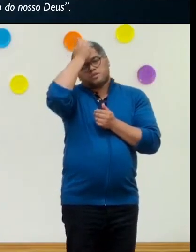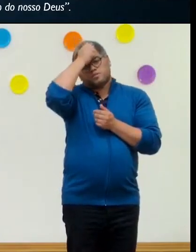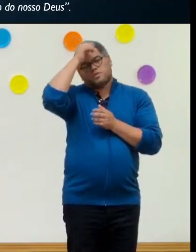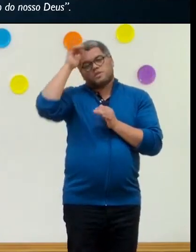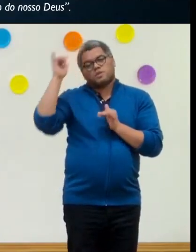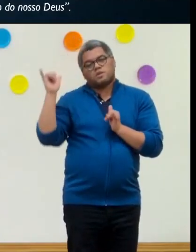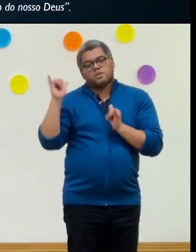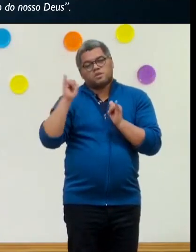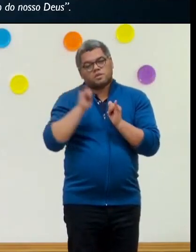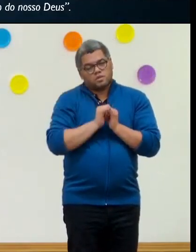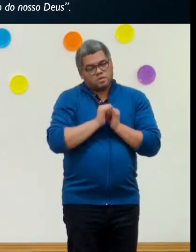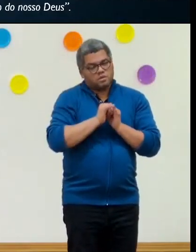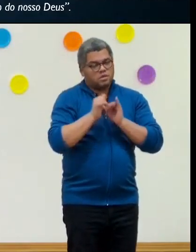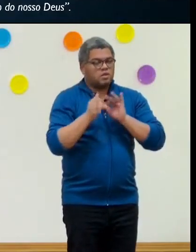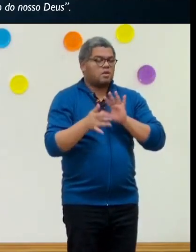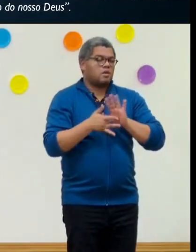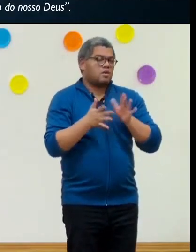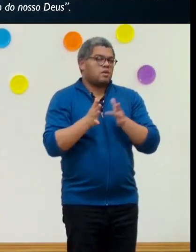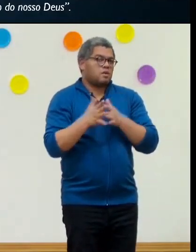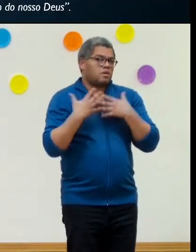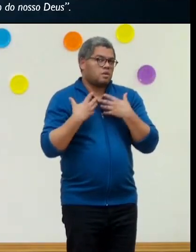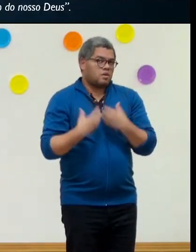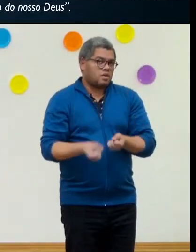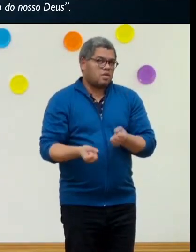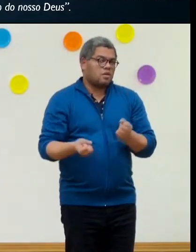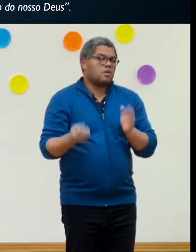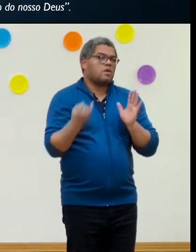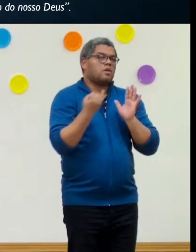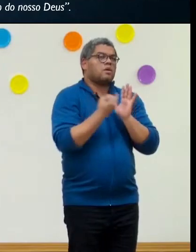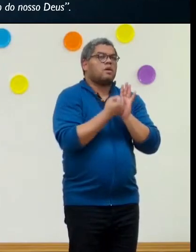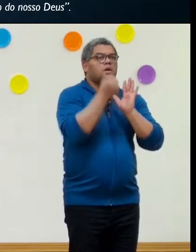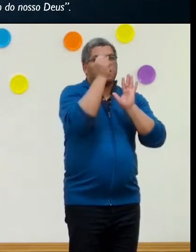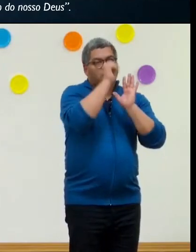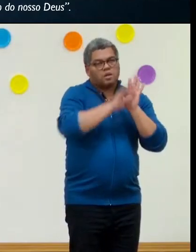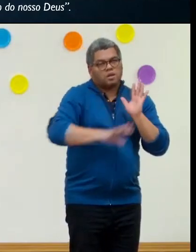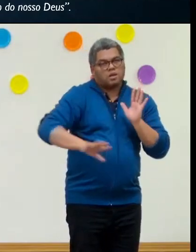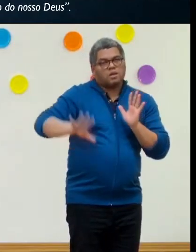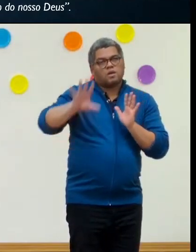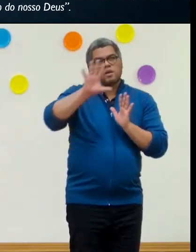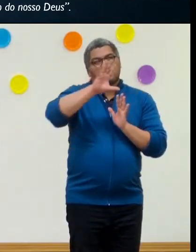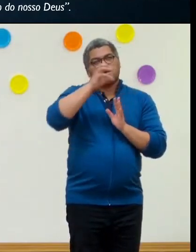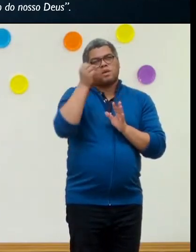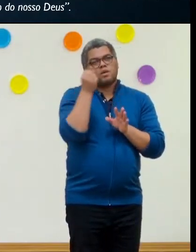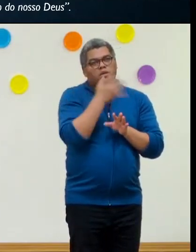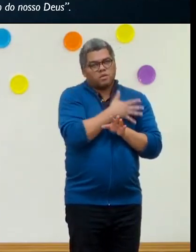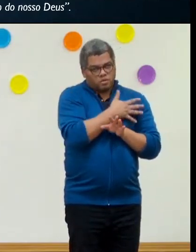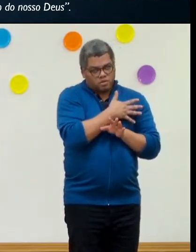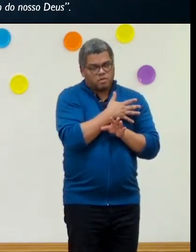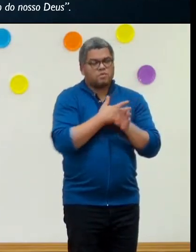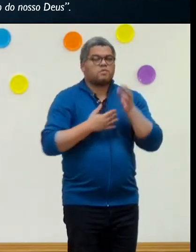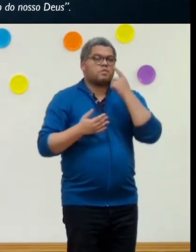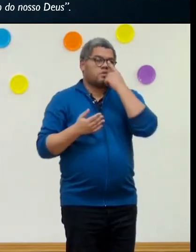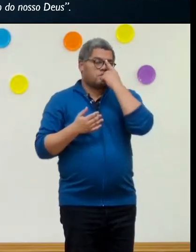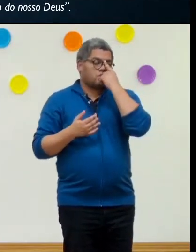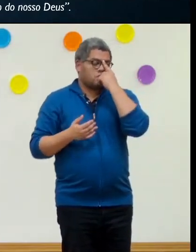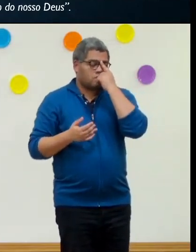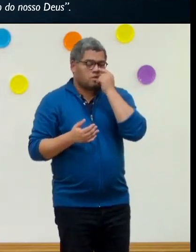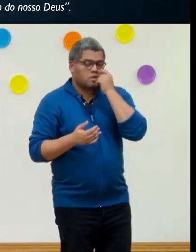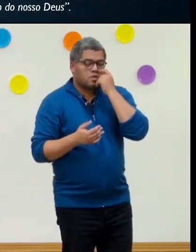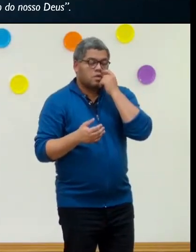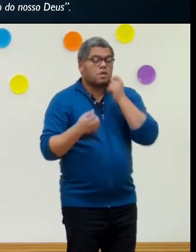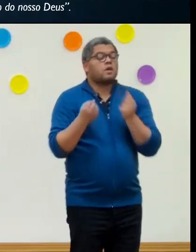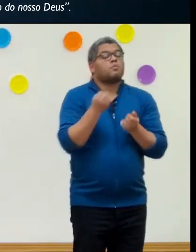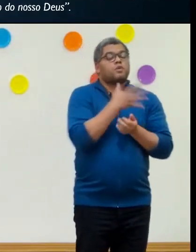A conversão é essa nova identidade, é esse ser nova criatura, não é uma nova religião, não. É uma novidade